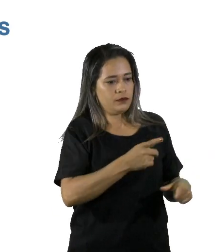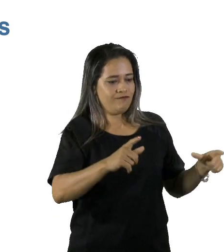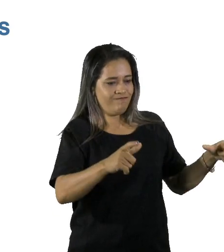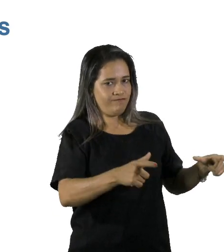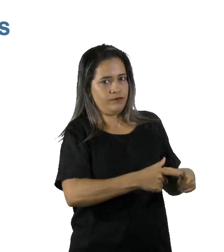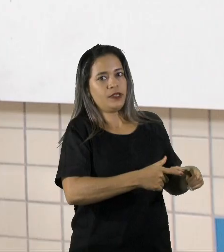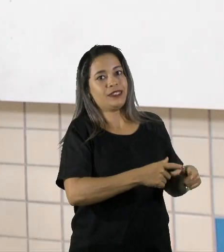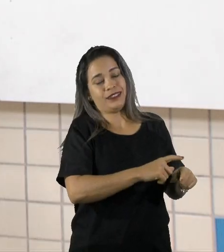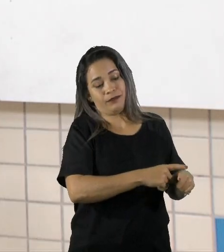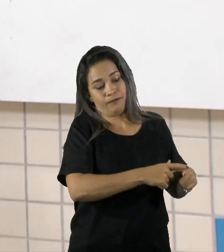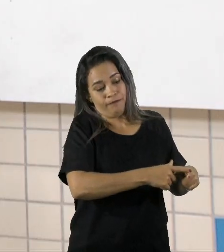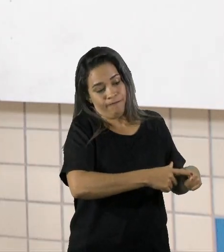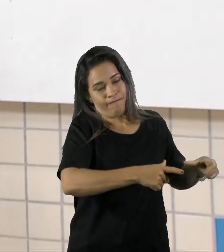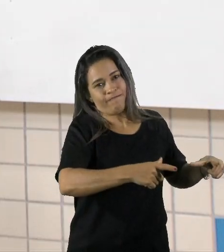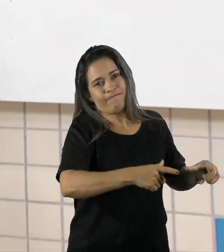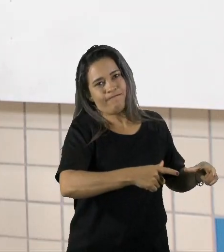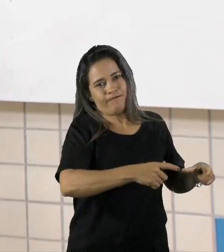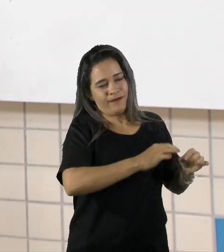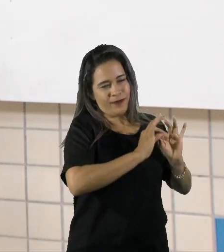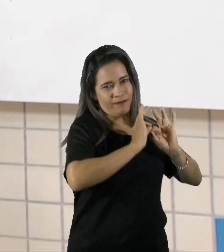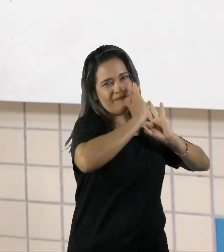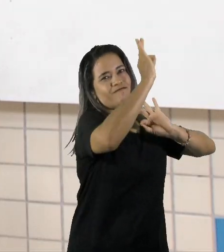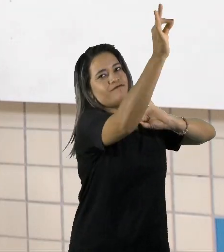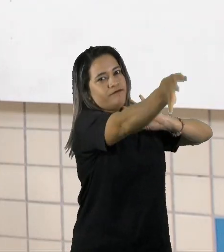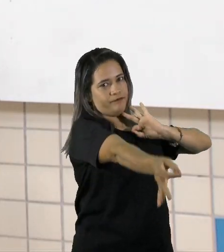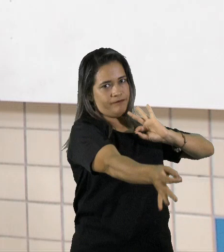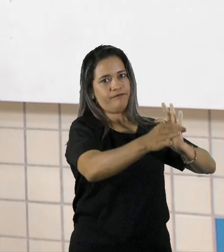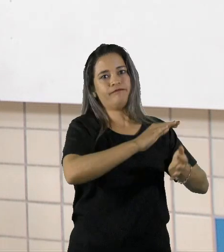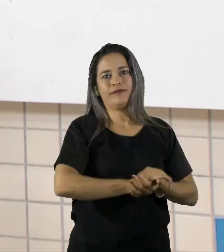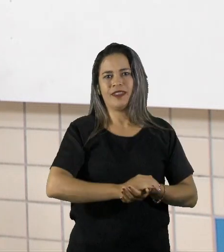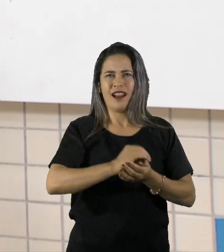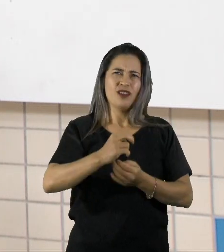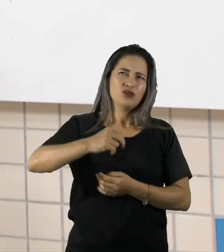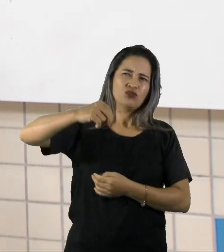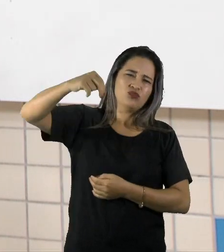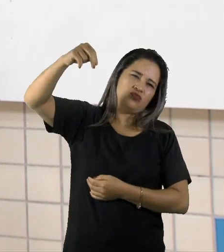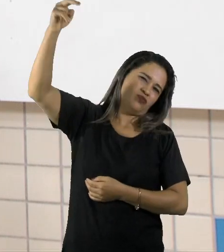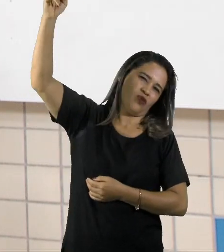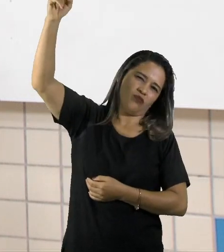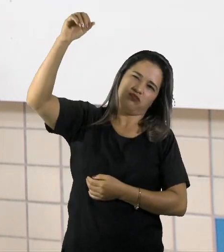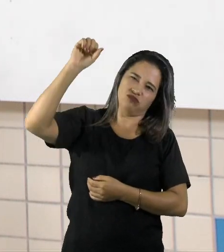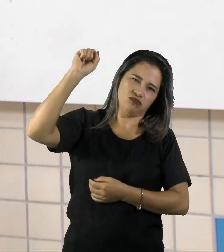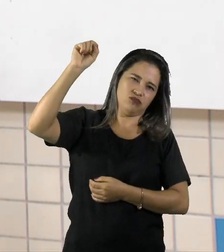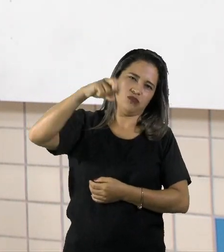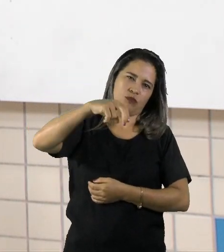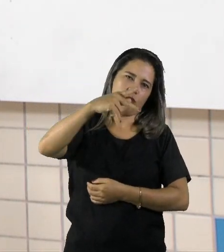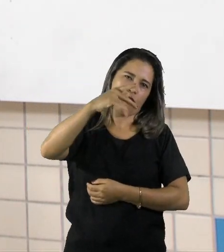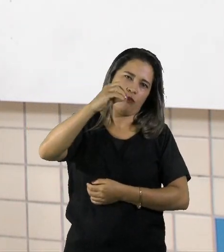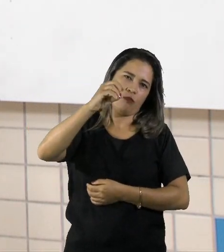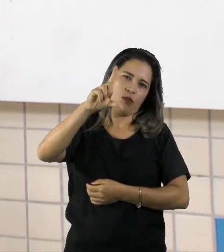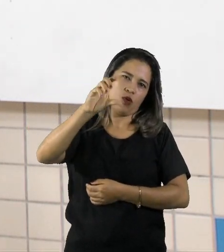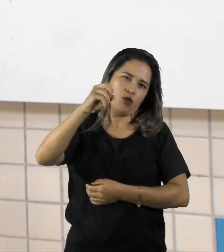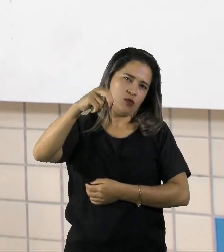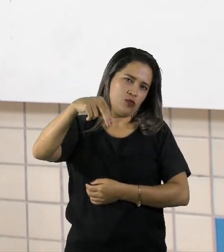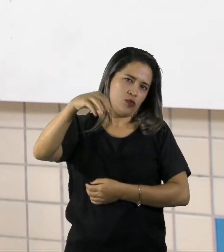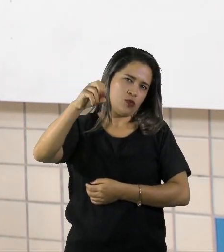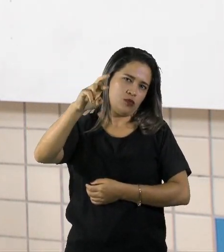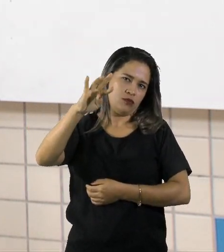maior parte, está bem longe de nós, lá no Polo Norte, no Polo Sul, em forma de gelo.